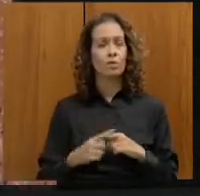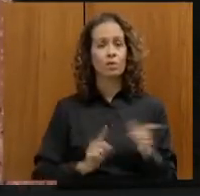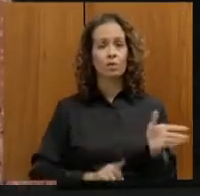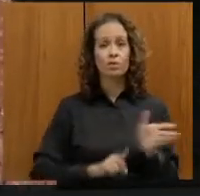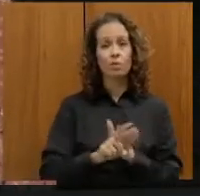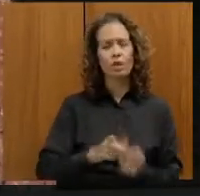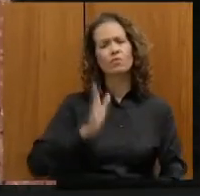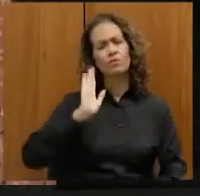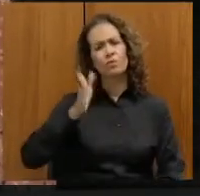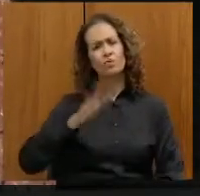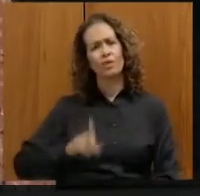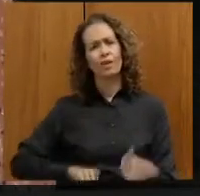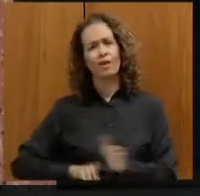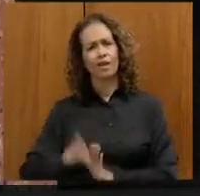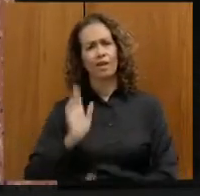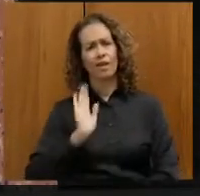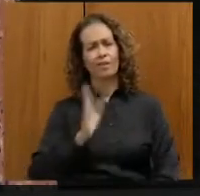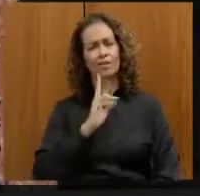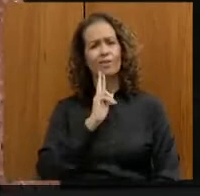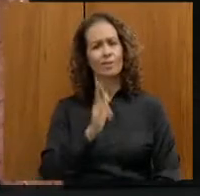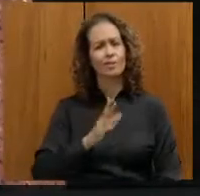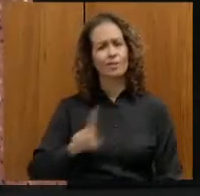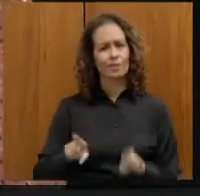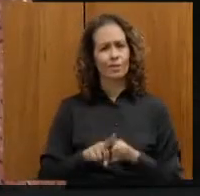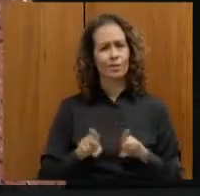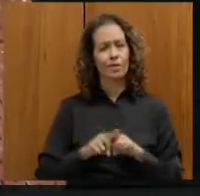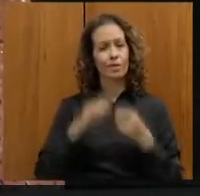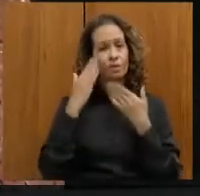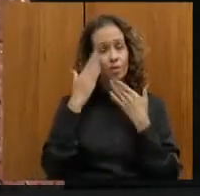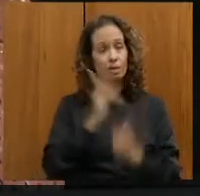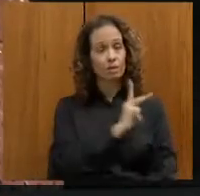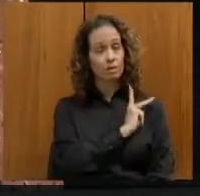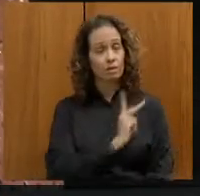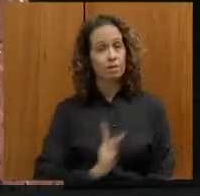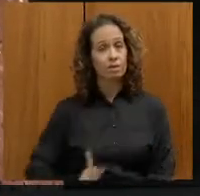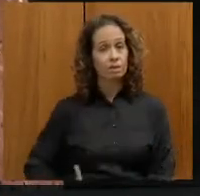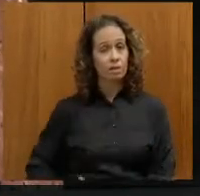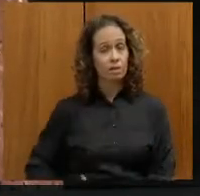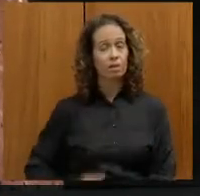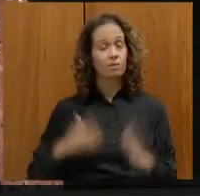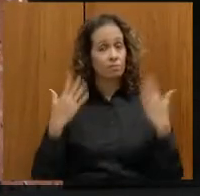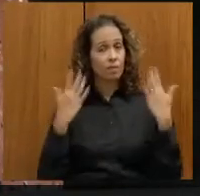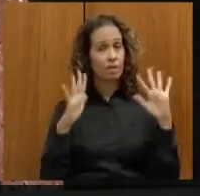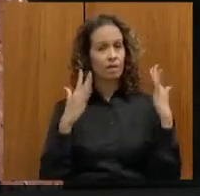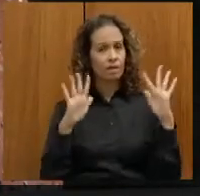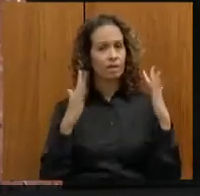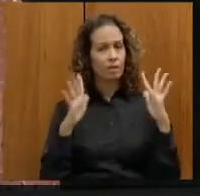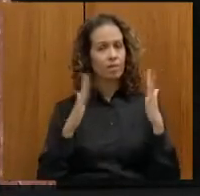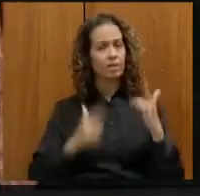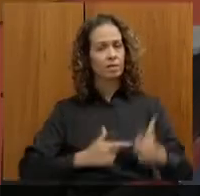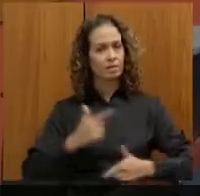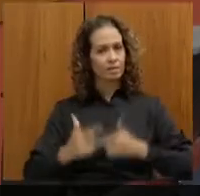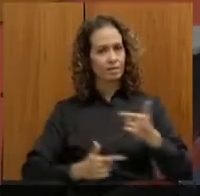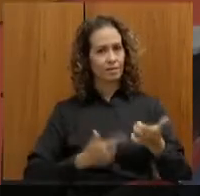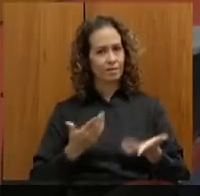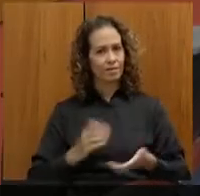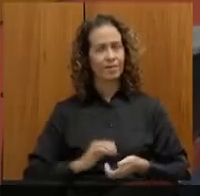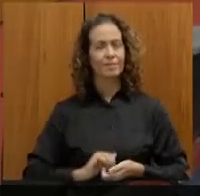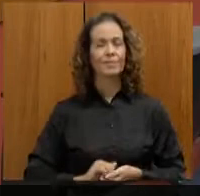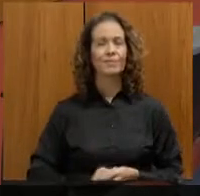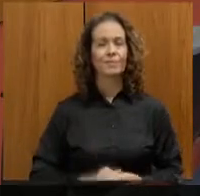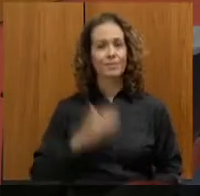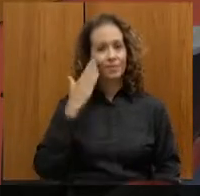já ter sido questionado e respondido Muito obrigado a presidente viu Parabéns pela condução dos trabalhos